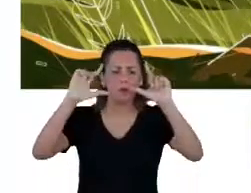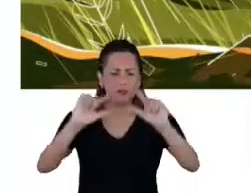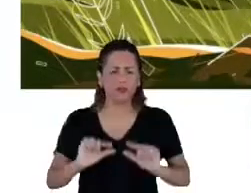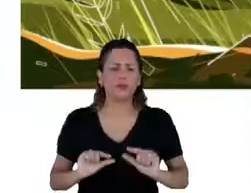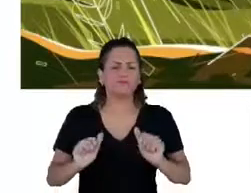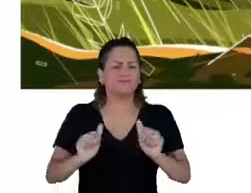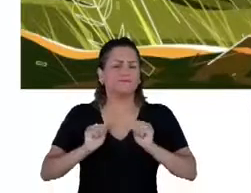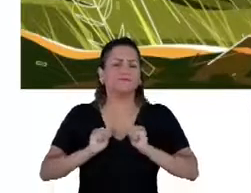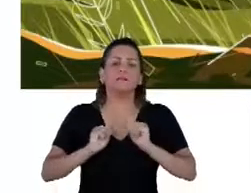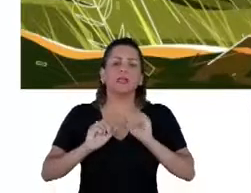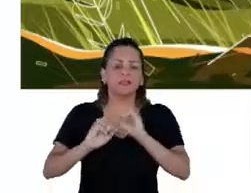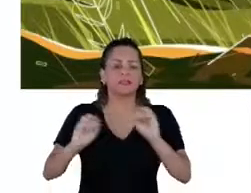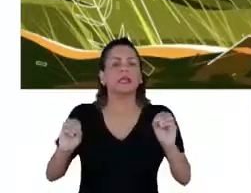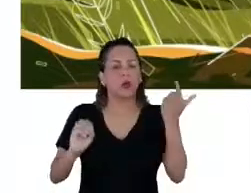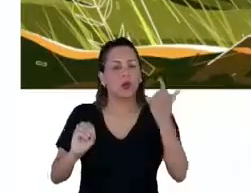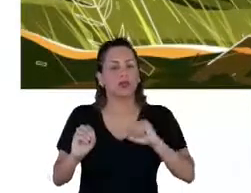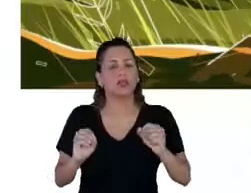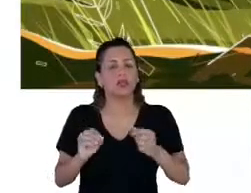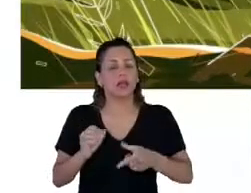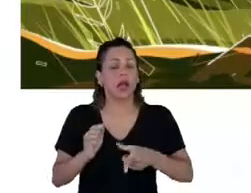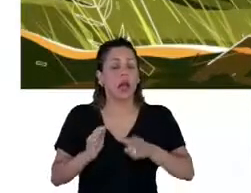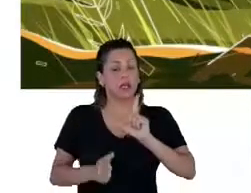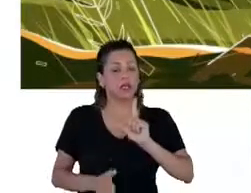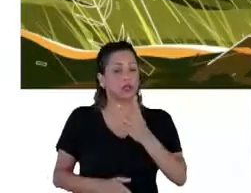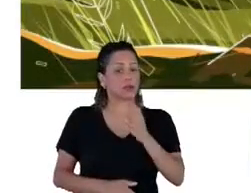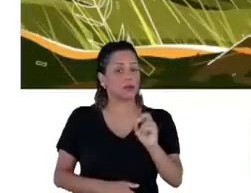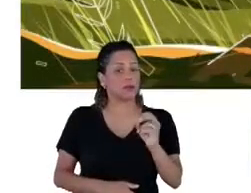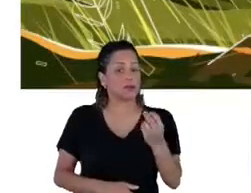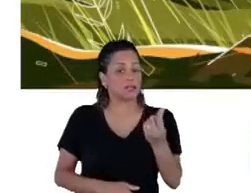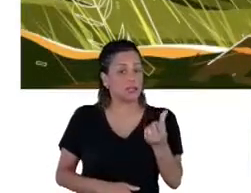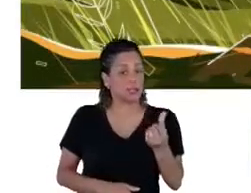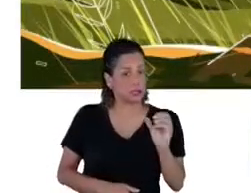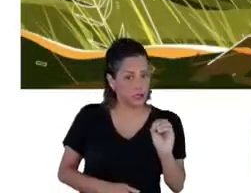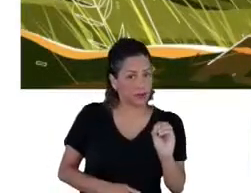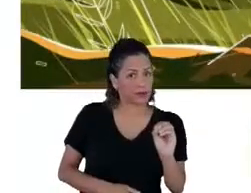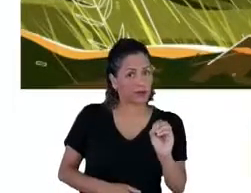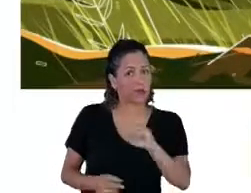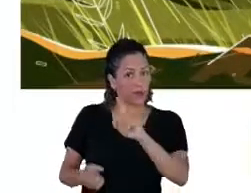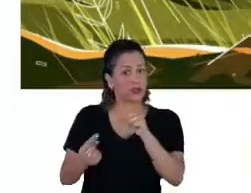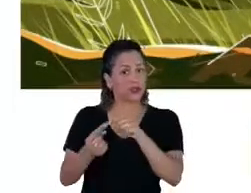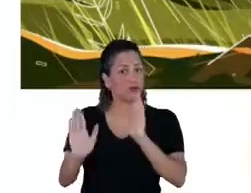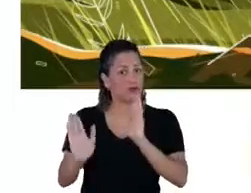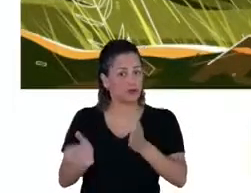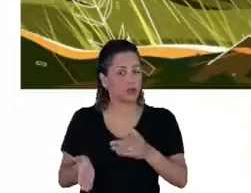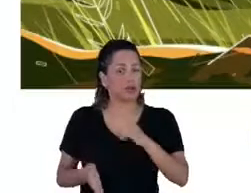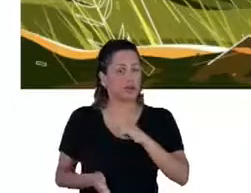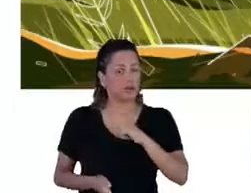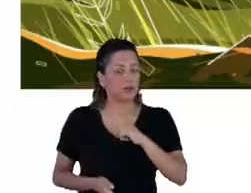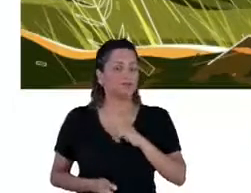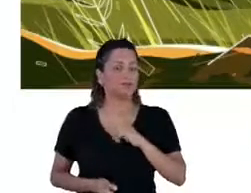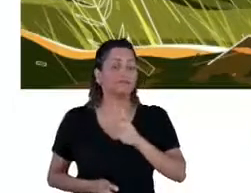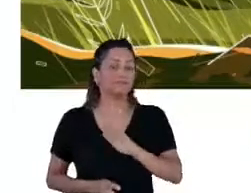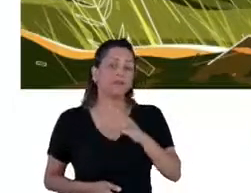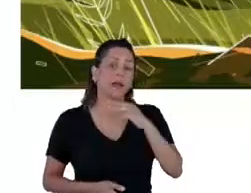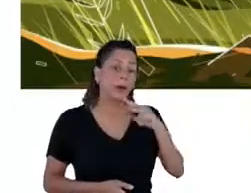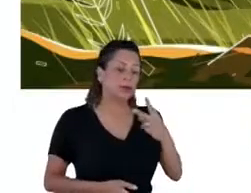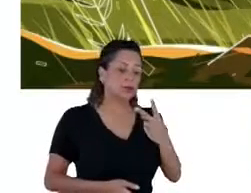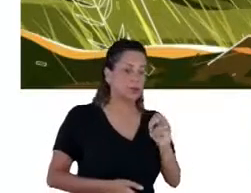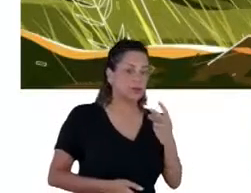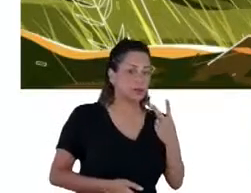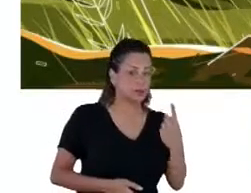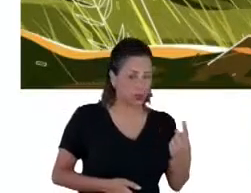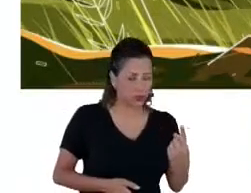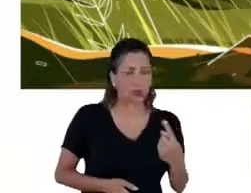de 2060. E essas são as metas de 2060. Em março de 2021, o presidente Xi